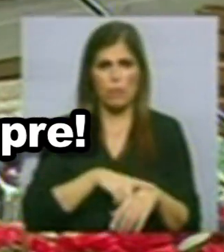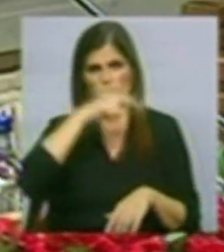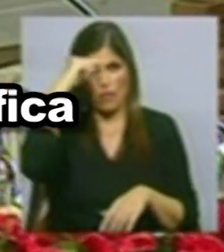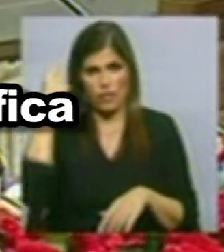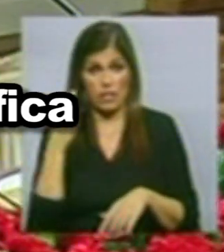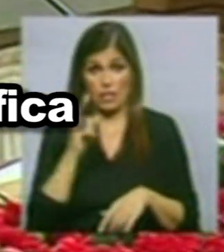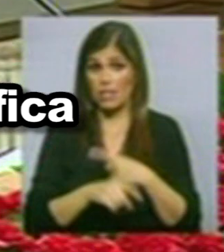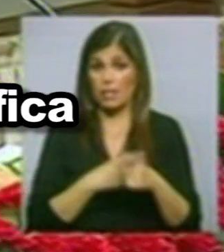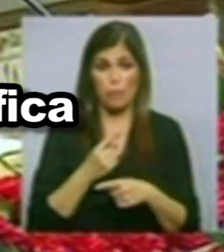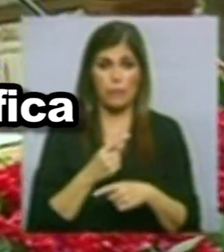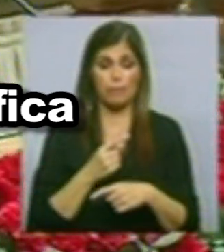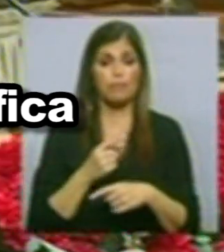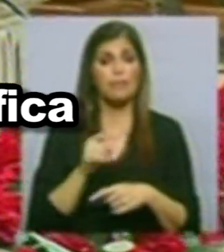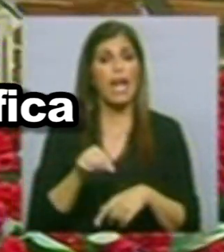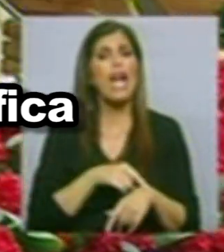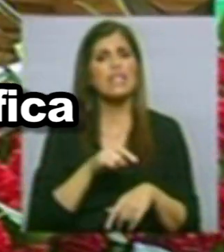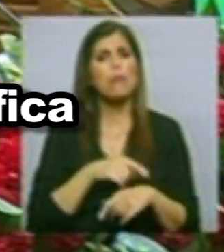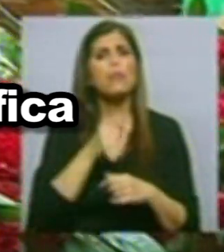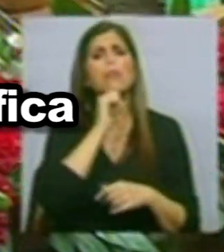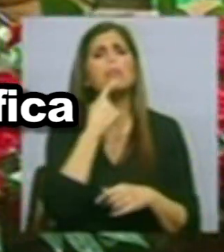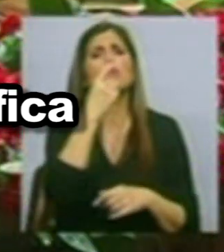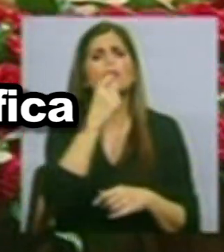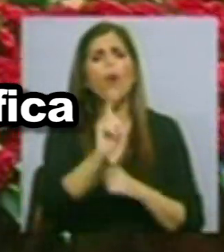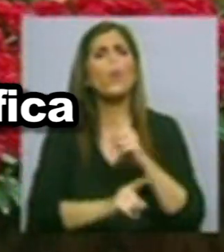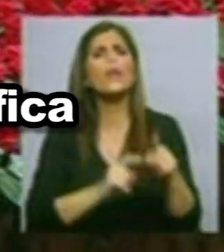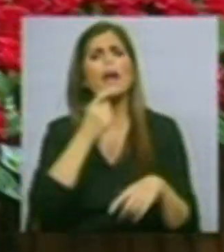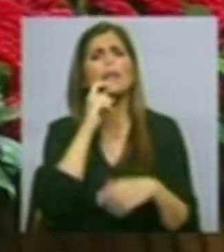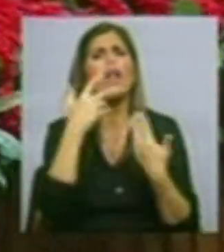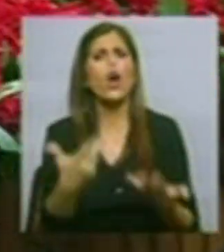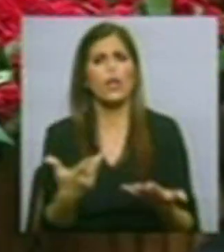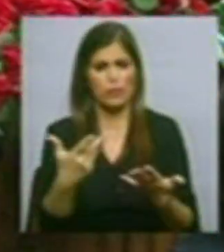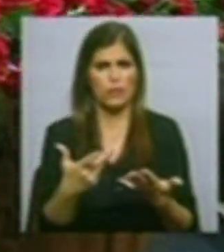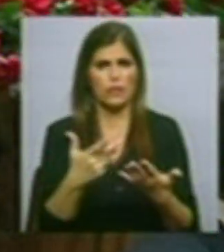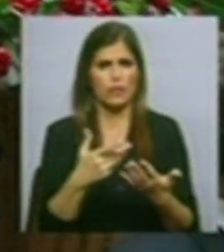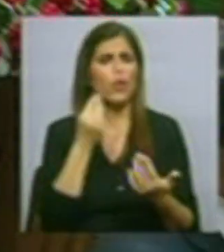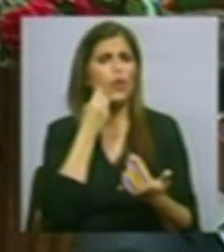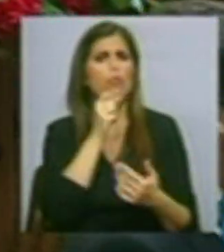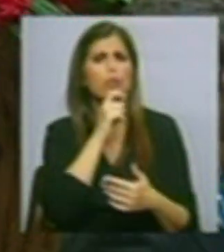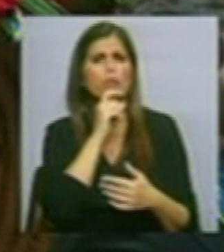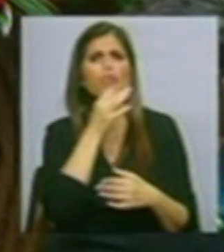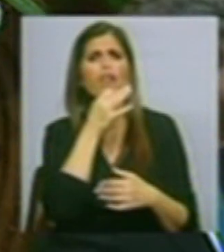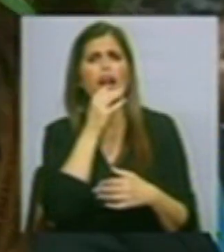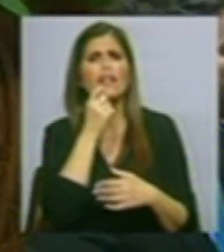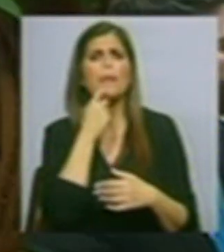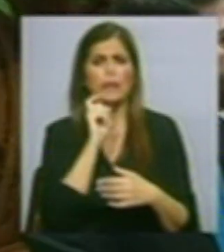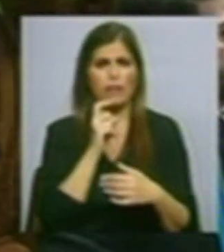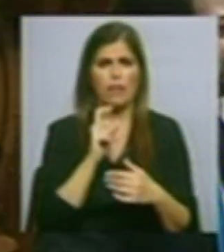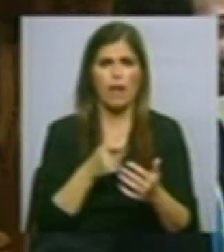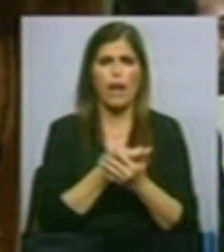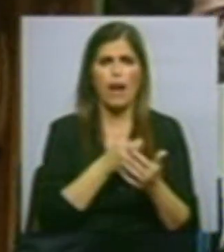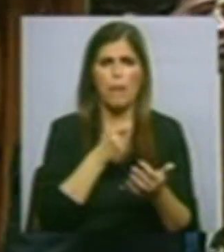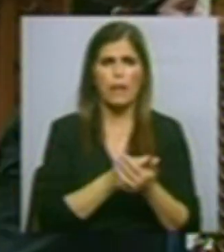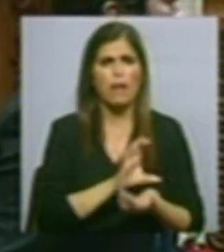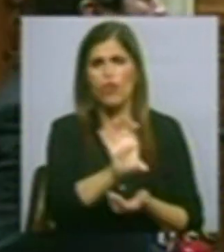sempre. E é tempo de perguntarmos o que é que significa abril hoje. Como podemos falar de abril a pagar subvenções